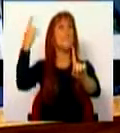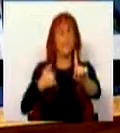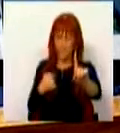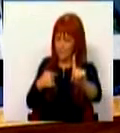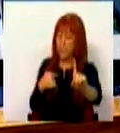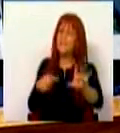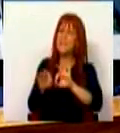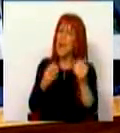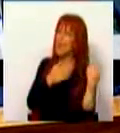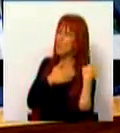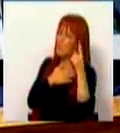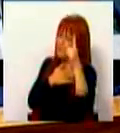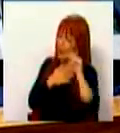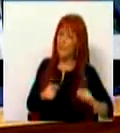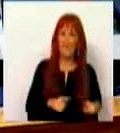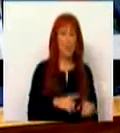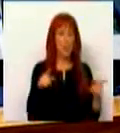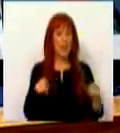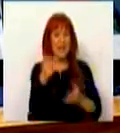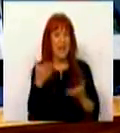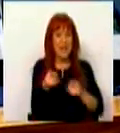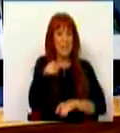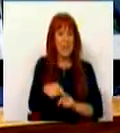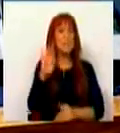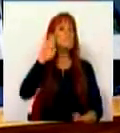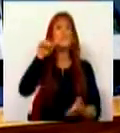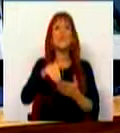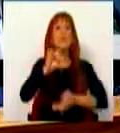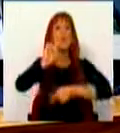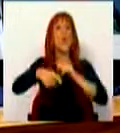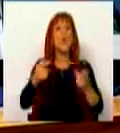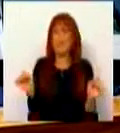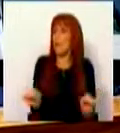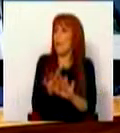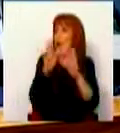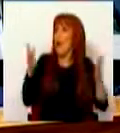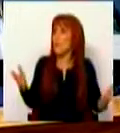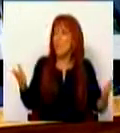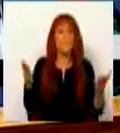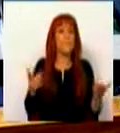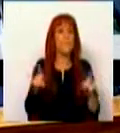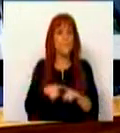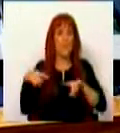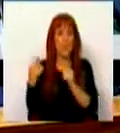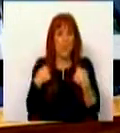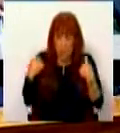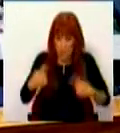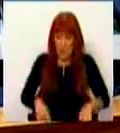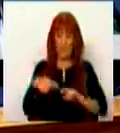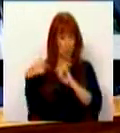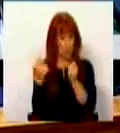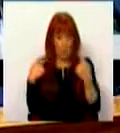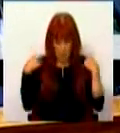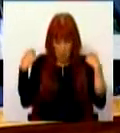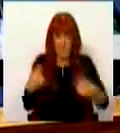de forma responsável, com este equilíbrio que resulta, obviamente, das discussões que temos, do debate